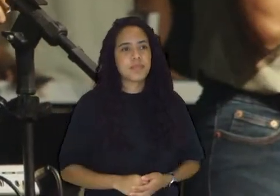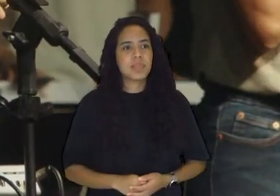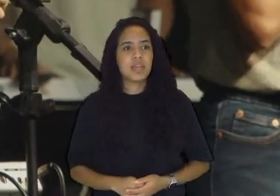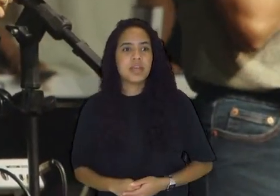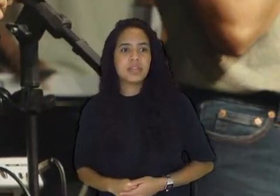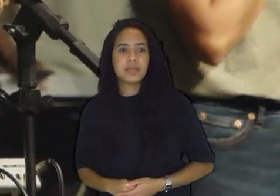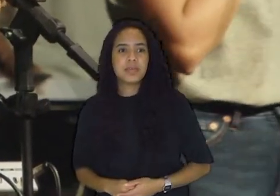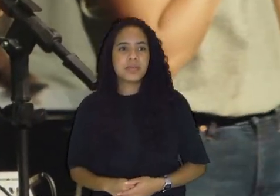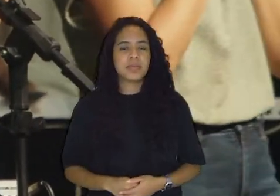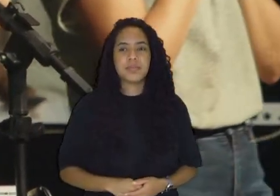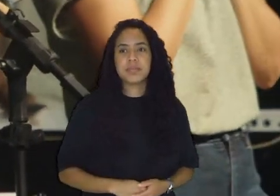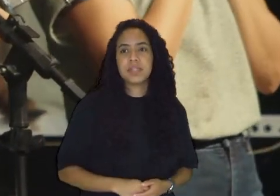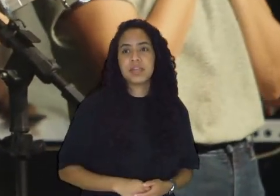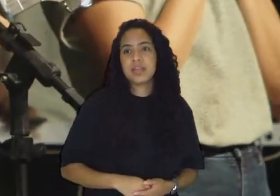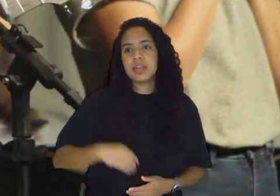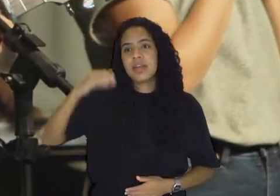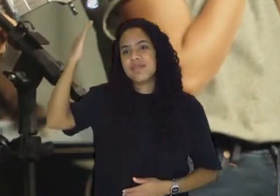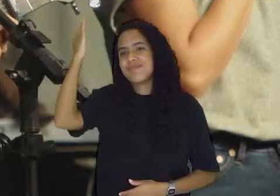E essa é